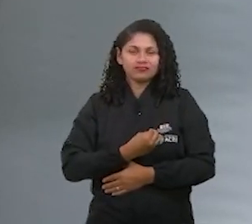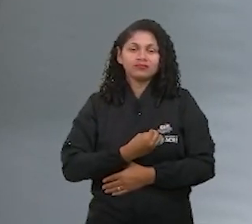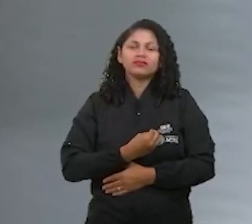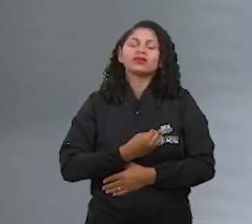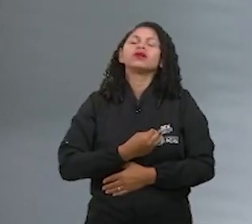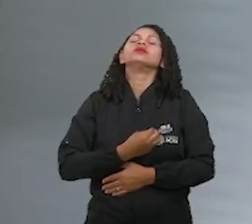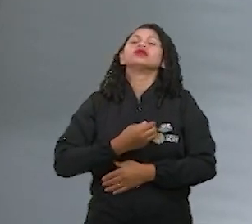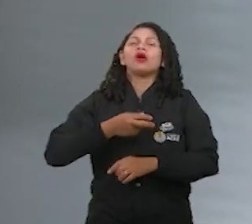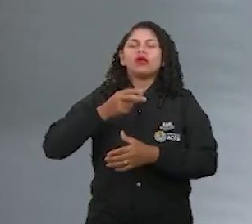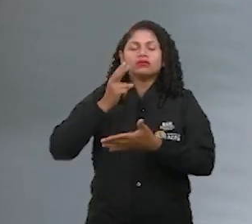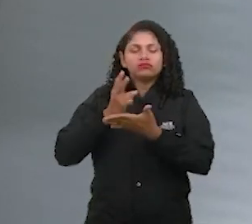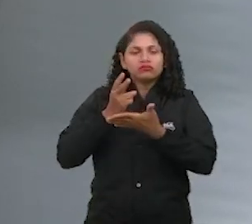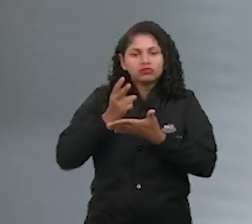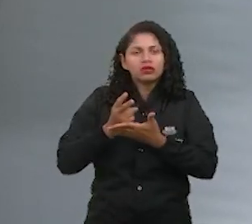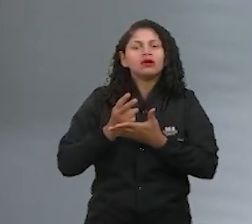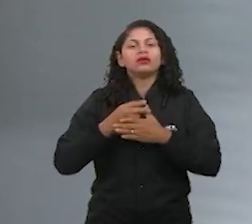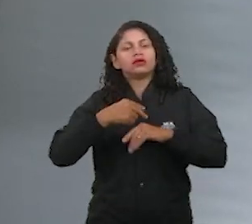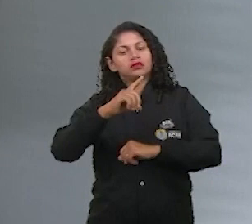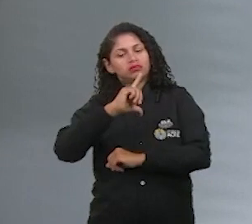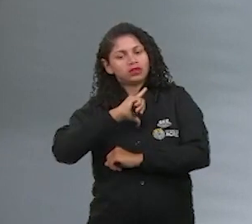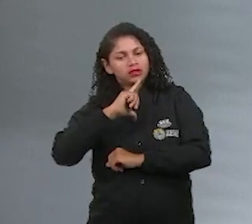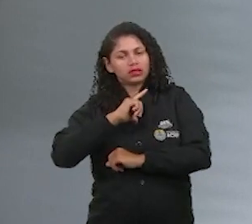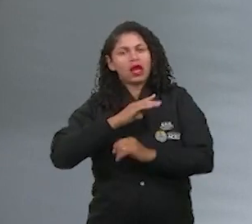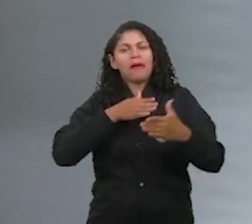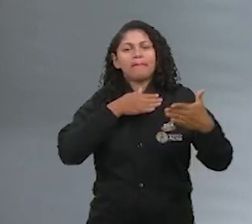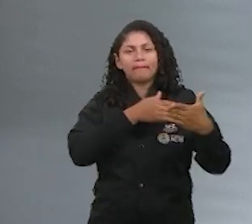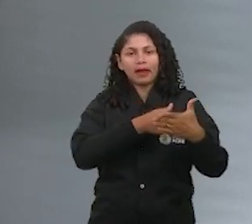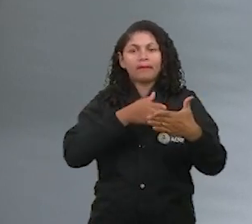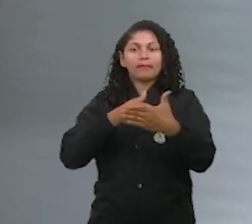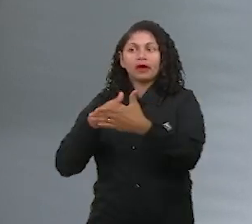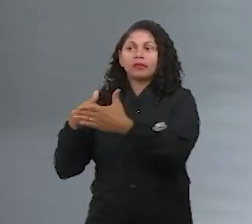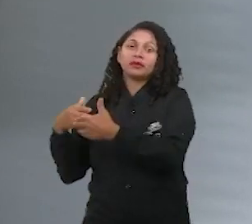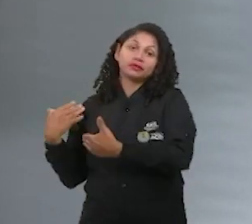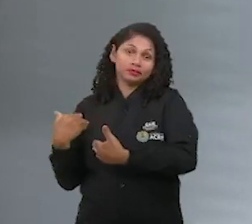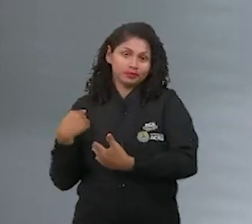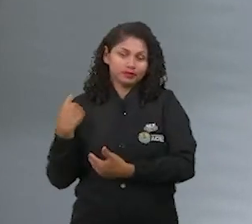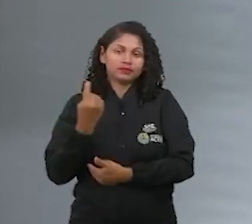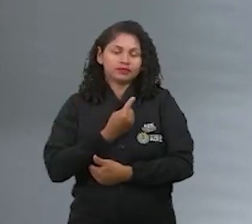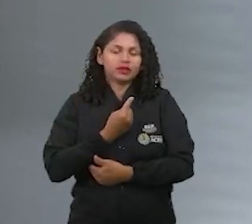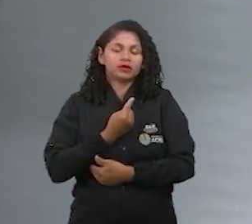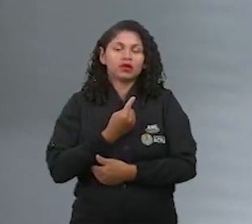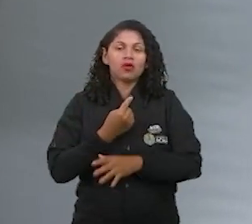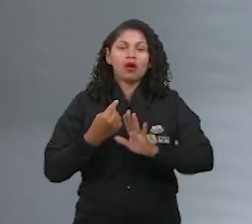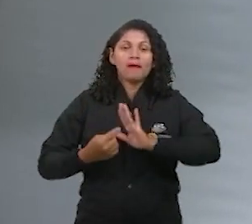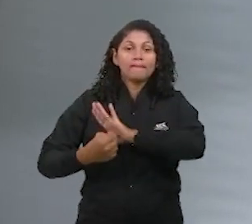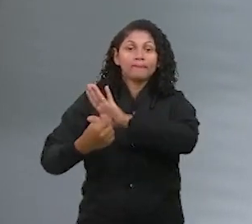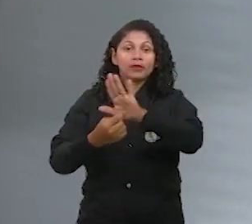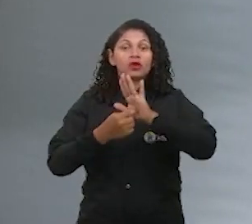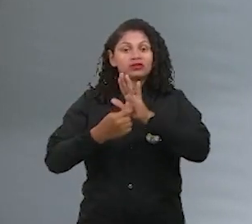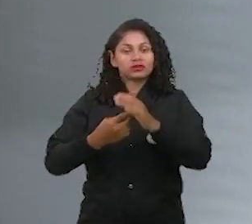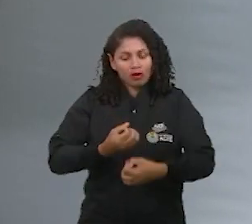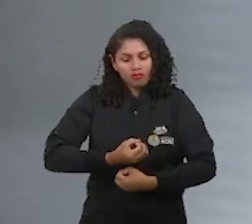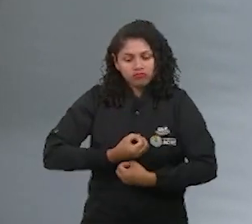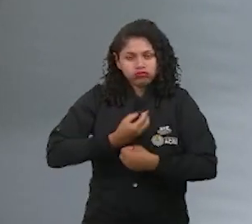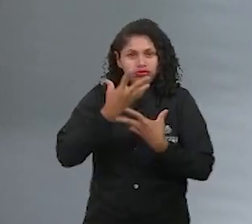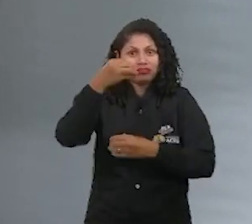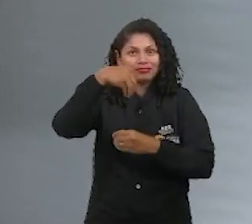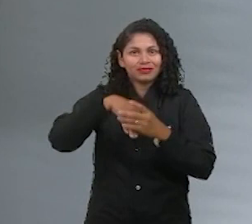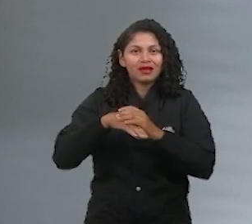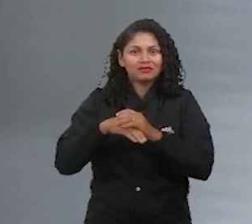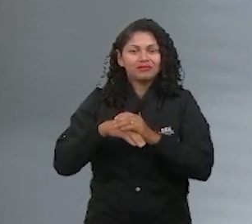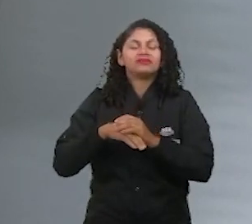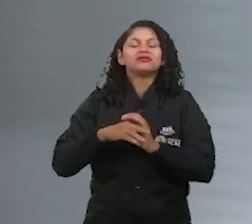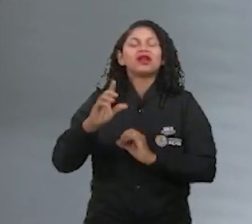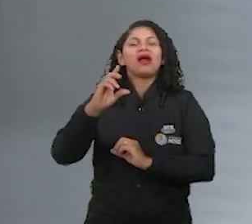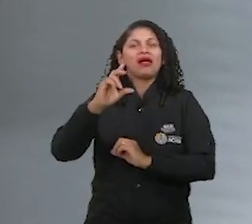temos obstáculos, e esse obstáculo é representado de uma forma metafórica pela essa pedra, tá?